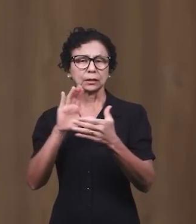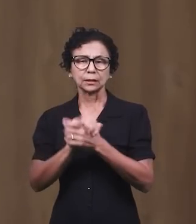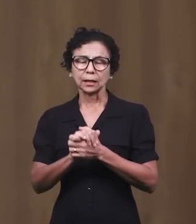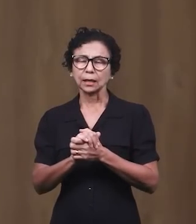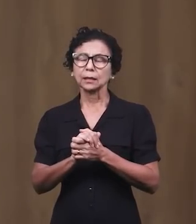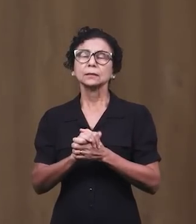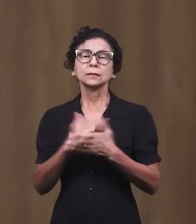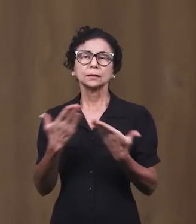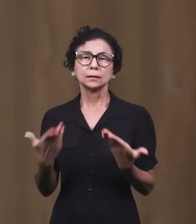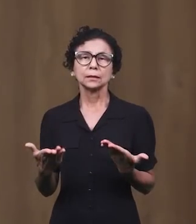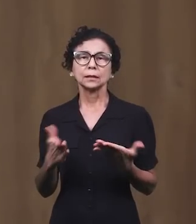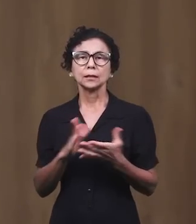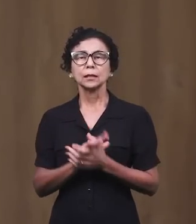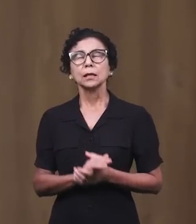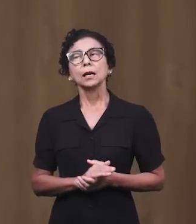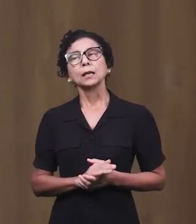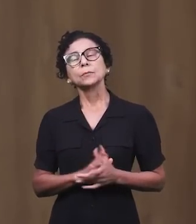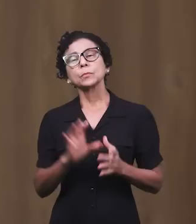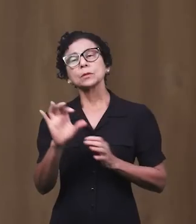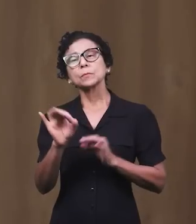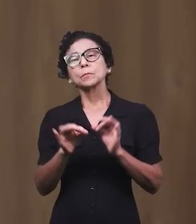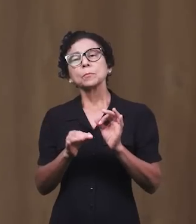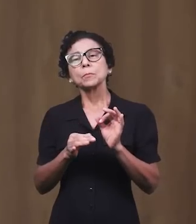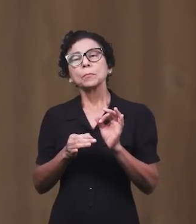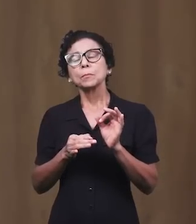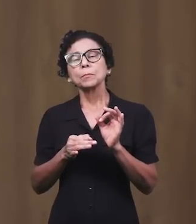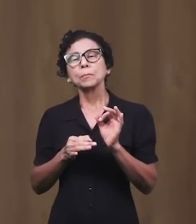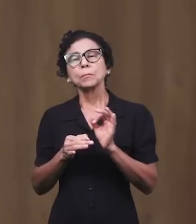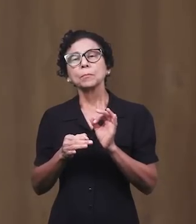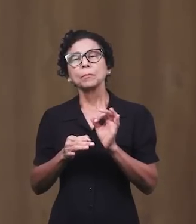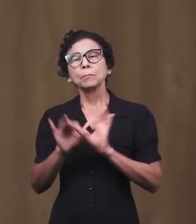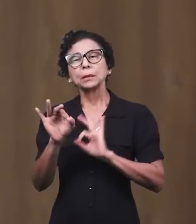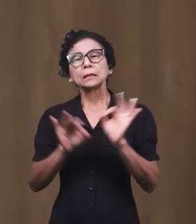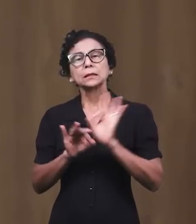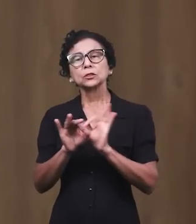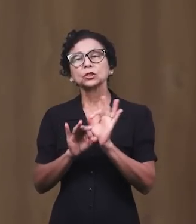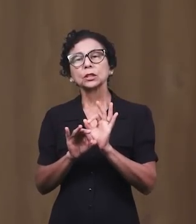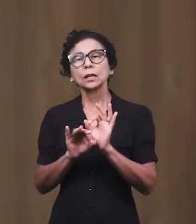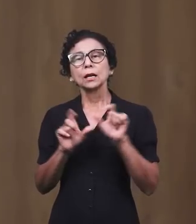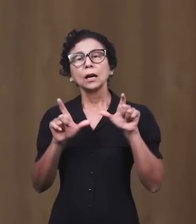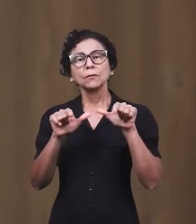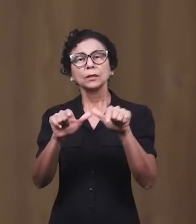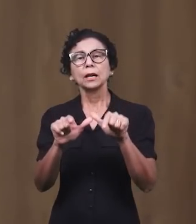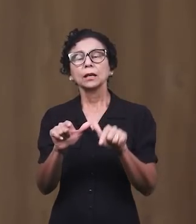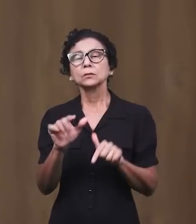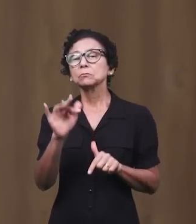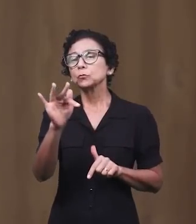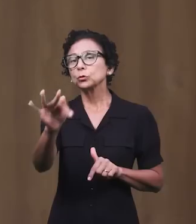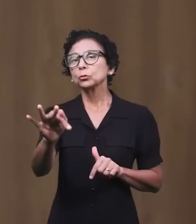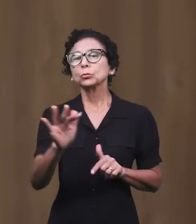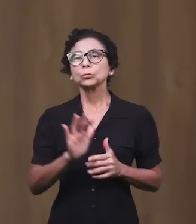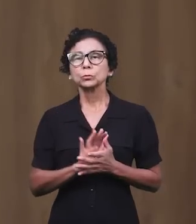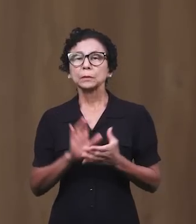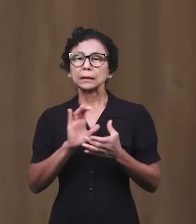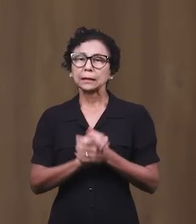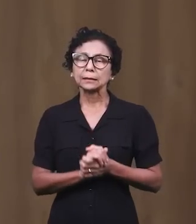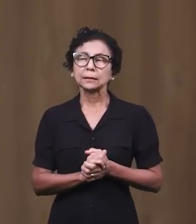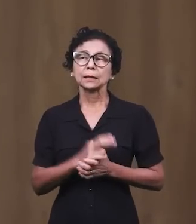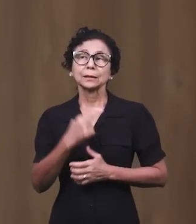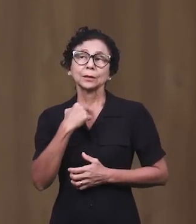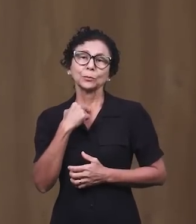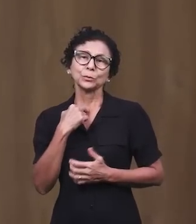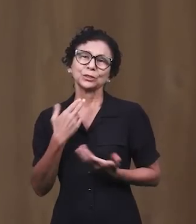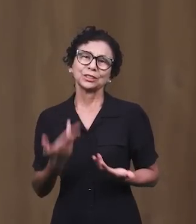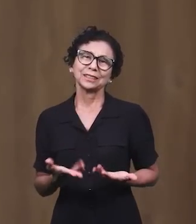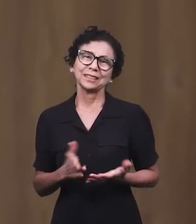Eu conheço um casal de jovens que o sonho deles era fazer uma viagem para o exterior, eles não puderam fazer na lua de mel, eles